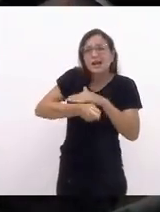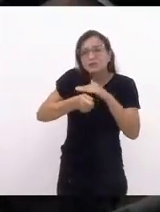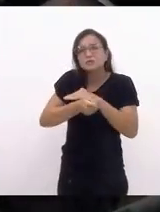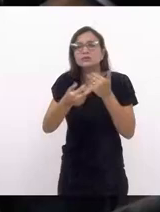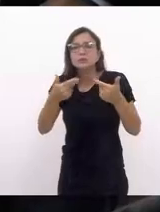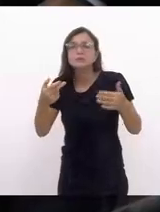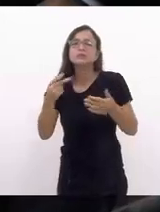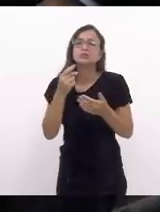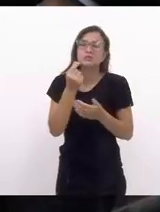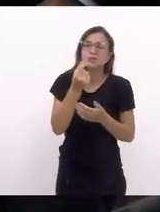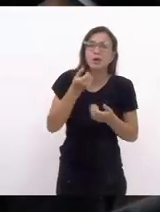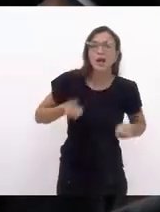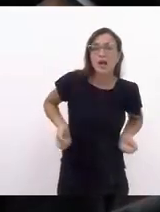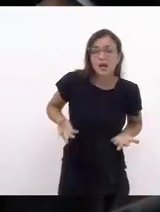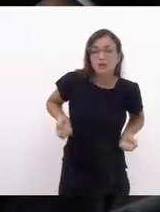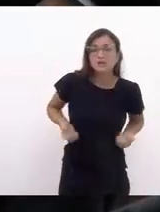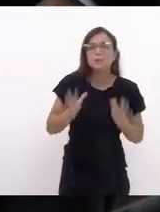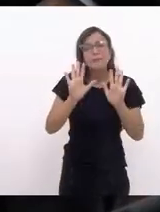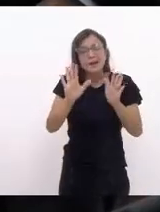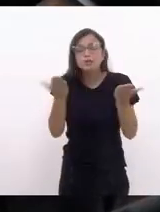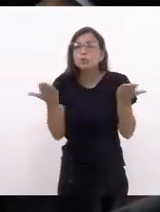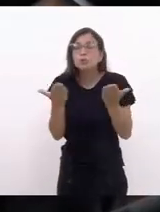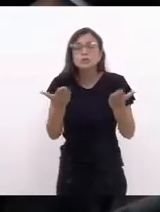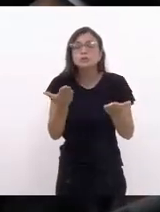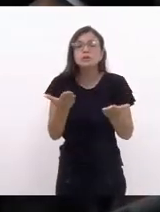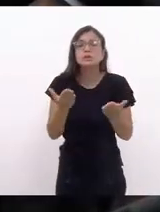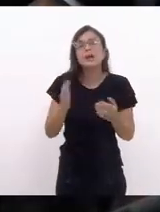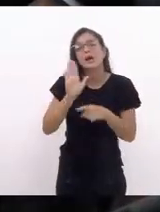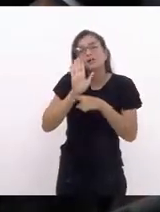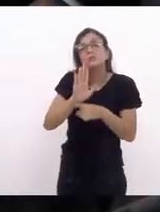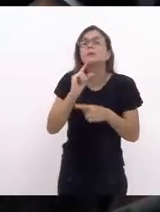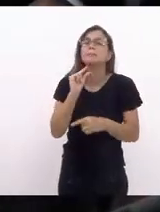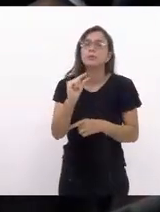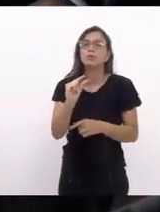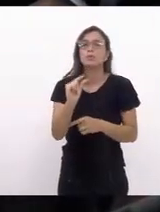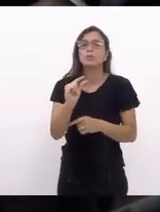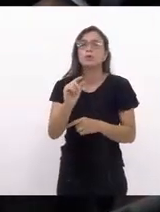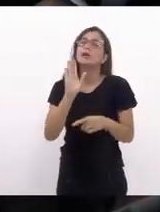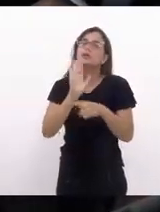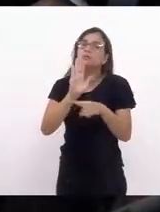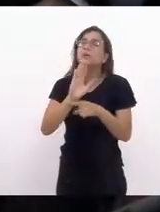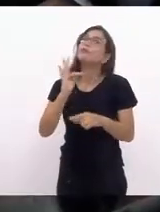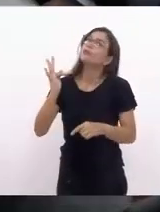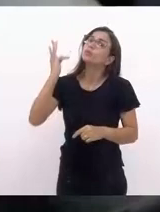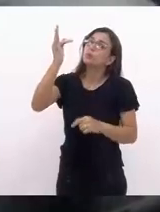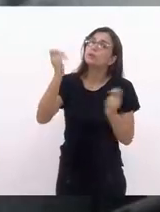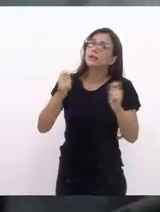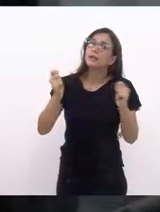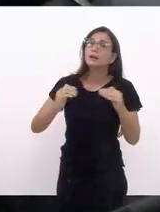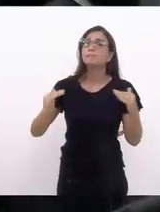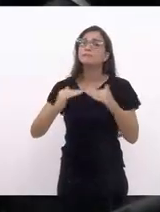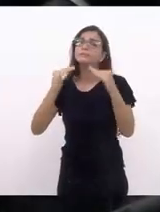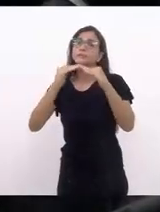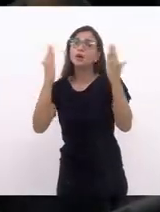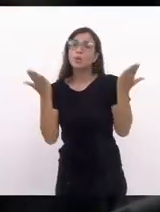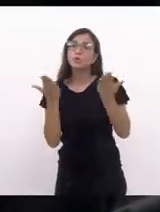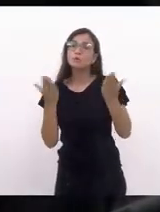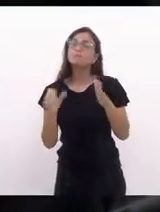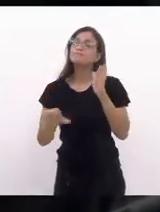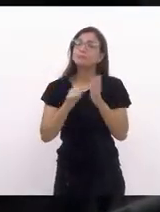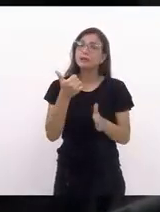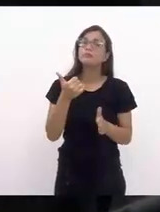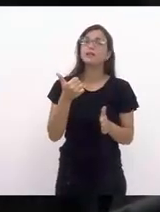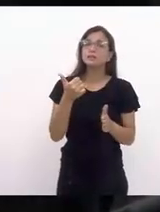estamos dando o primeiro passo e vamos continuar lutando para que essa separação possa acontecer hoje esse primeiro passo foi dado